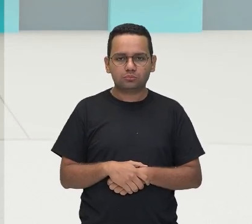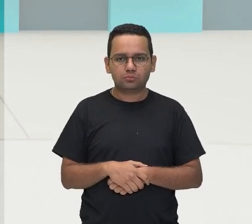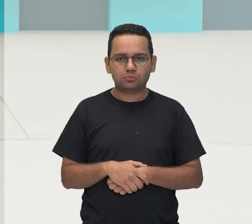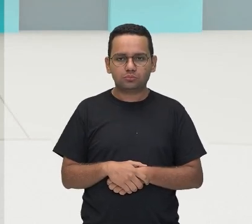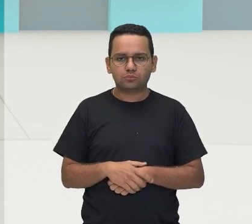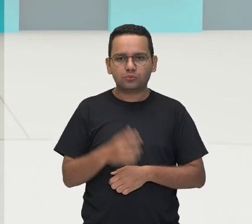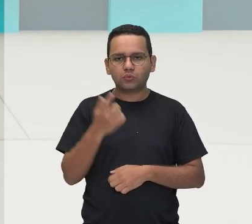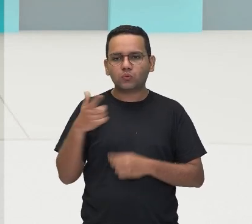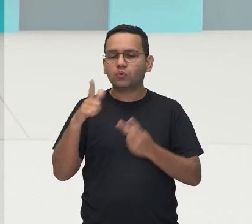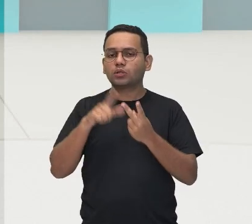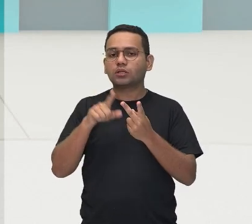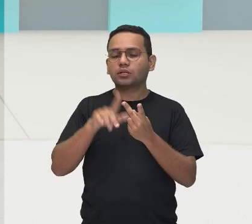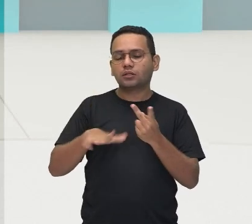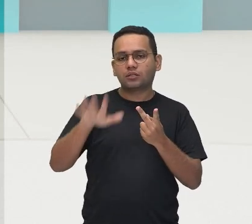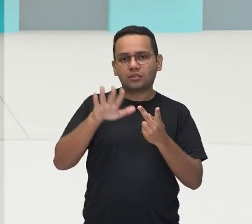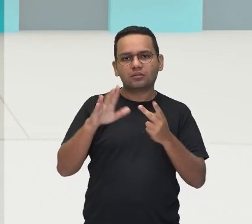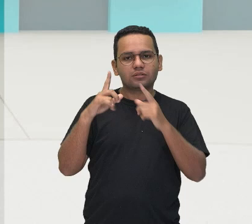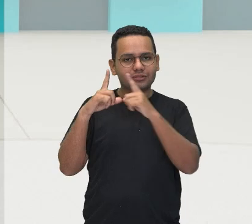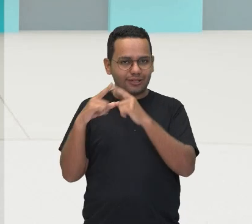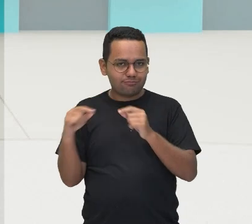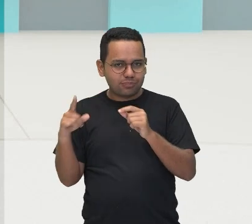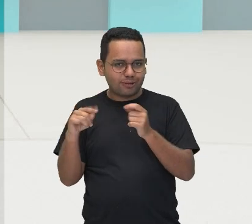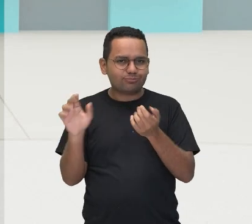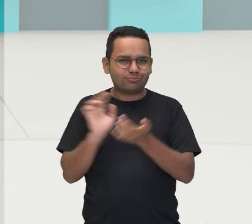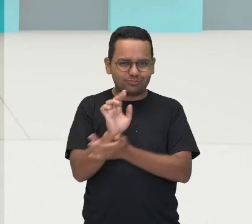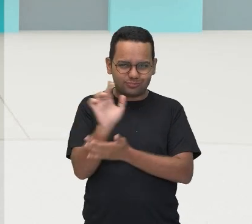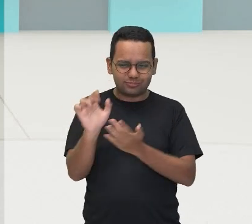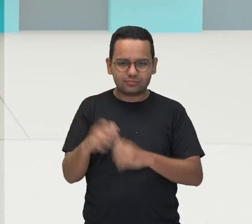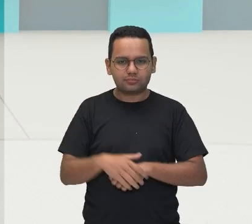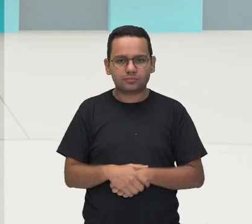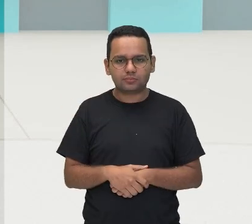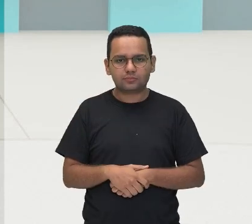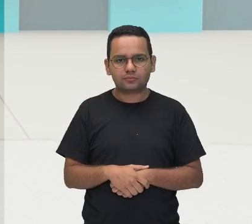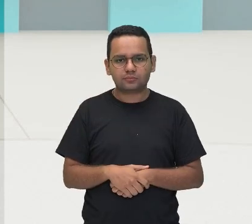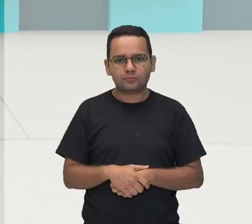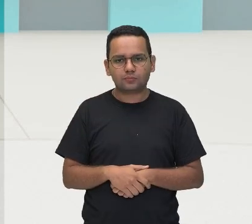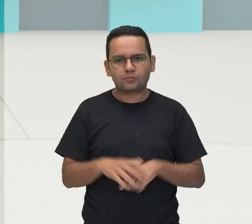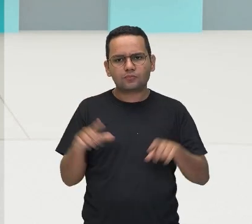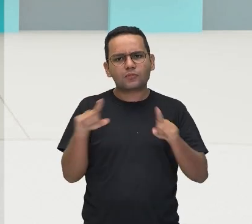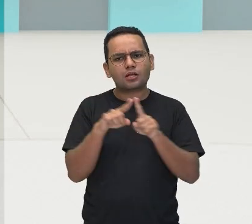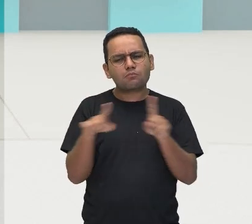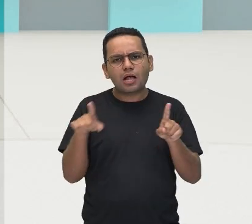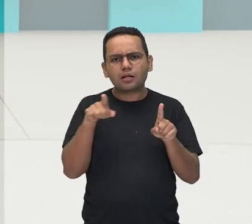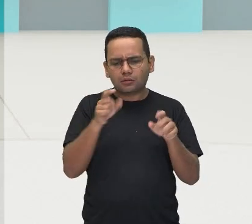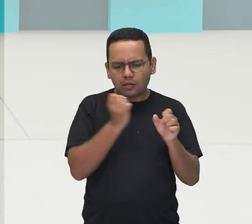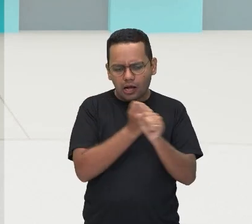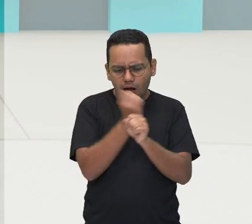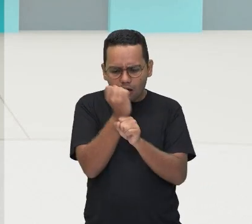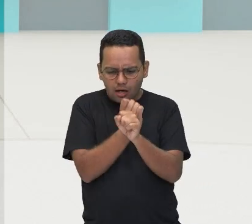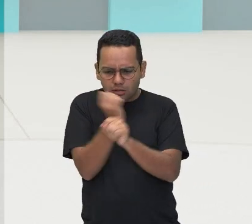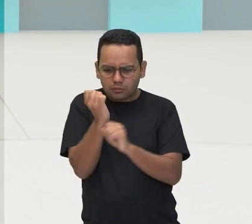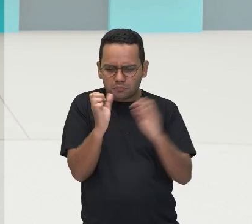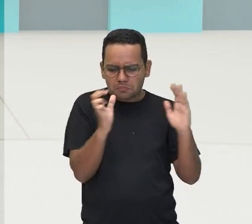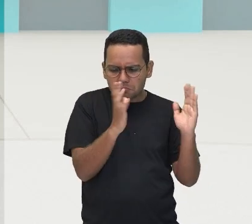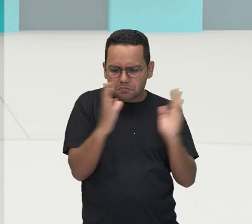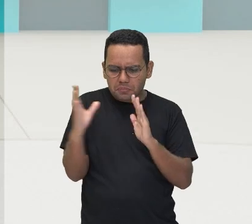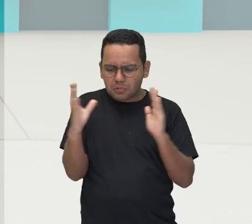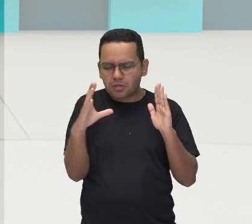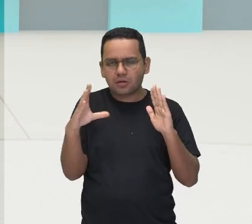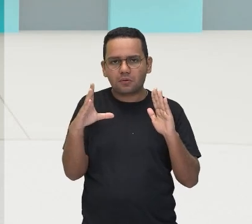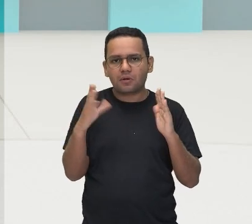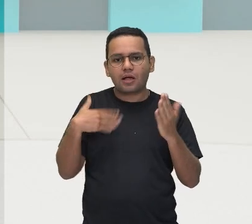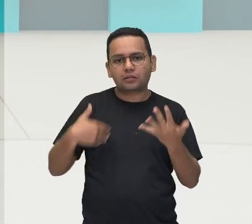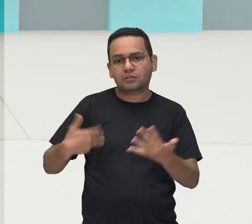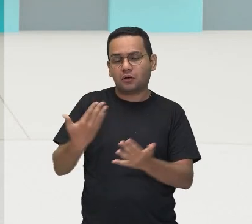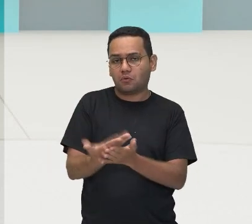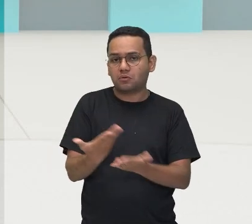no Japão, enfim, até lá ir percorrendo ali essas épocas e chegar ao que nós conhecemos